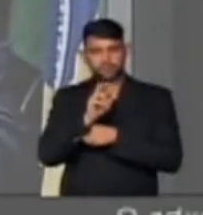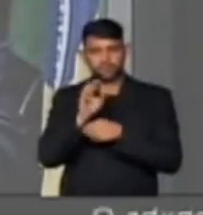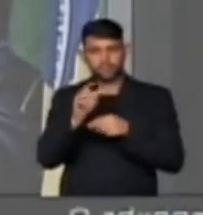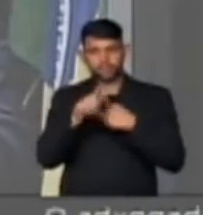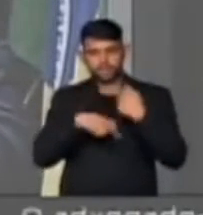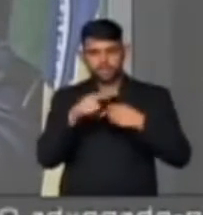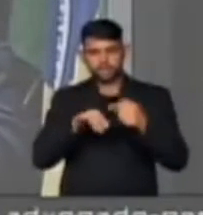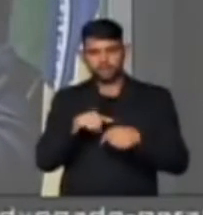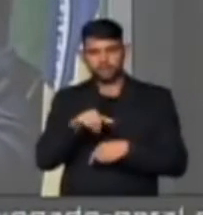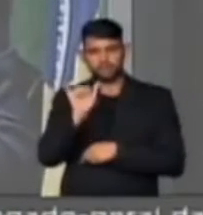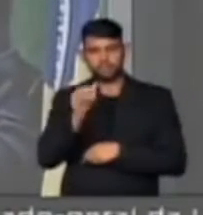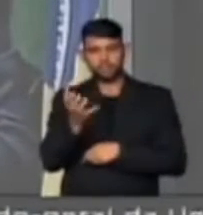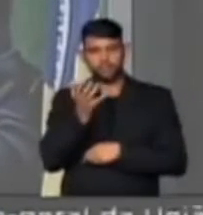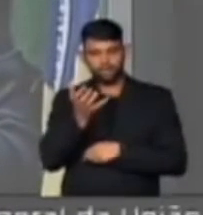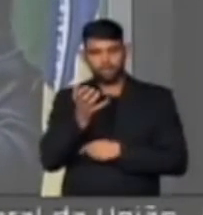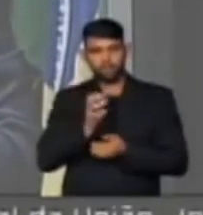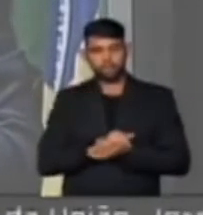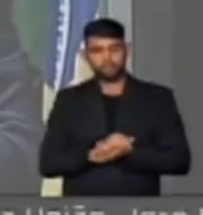quer uma...